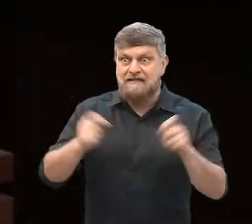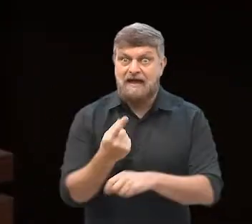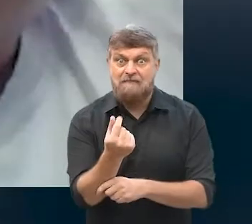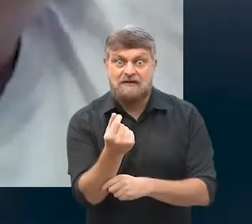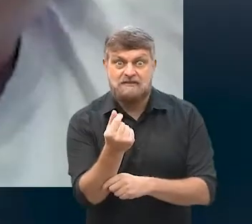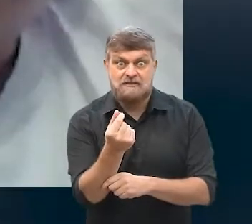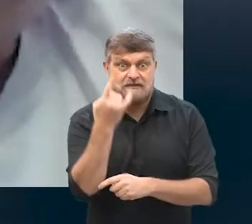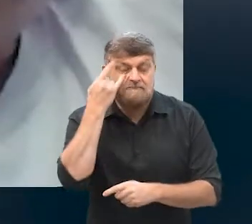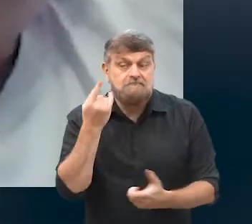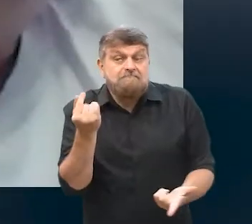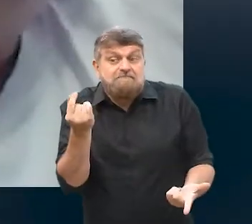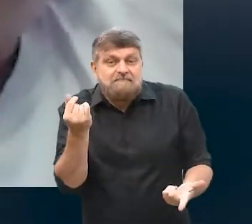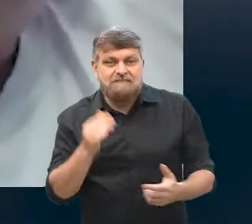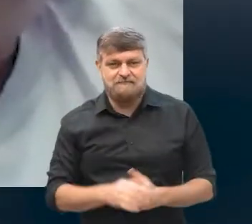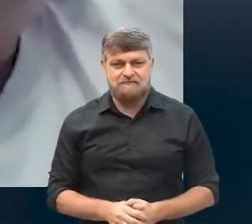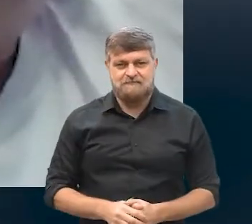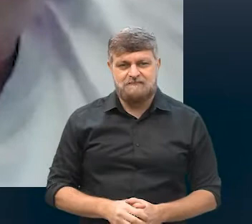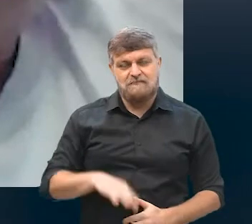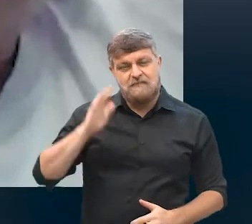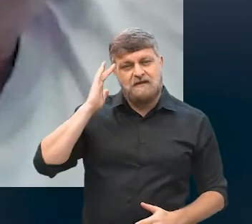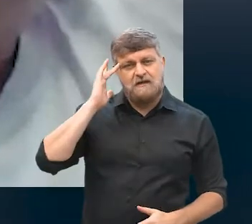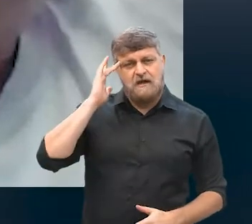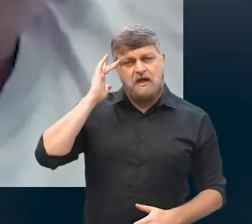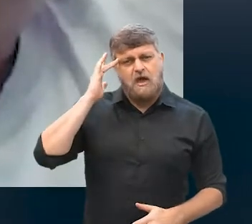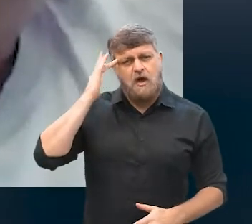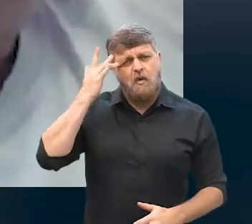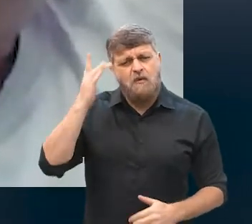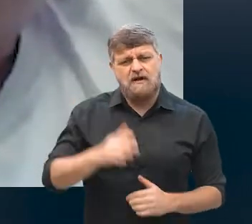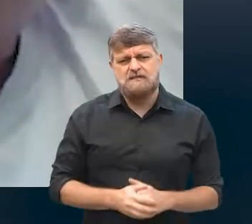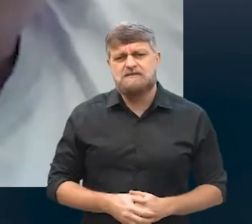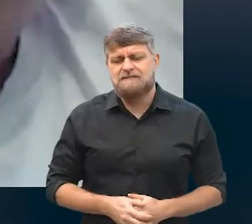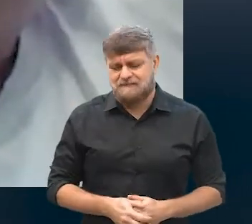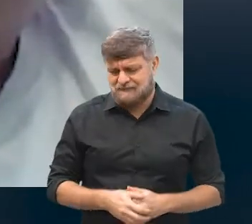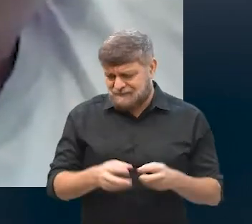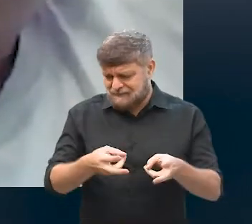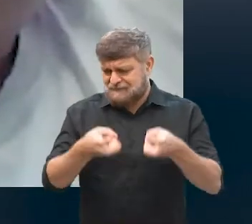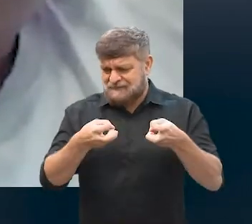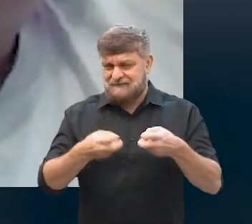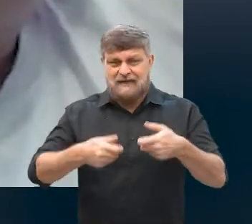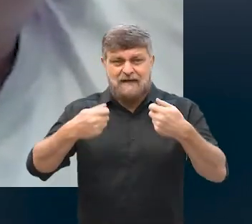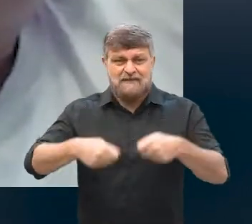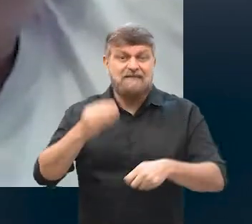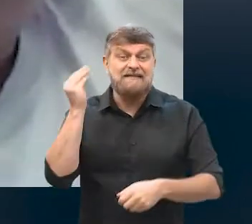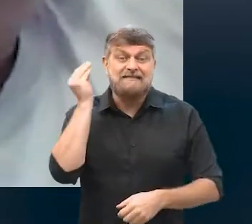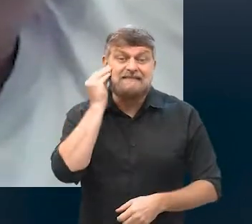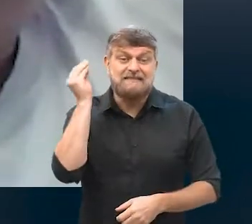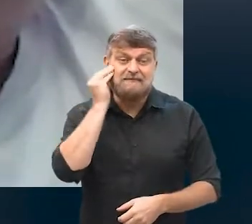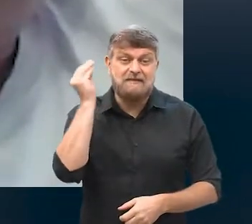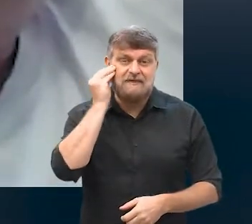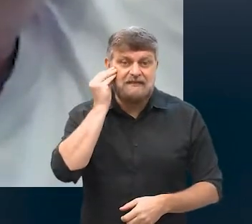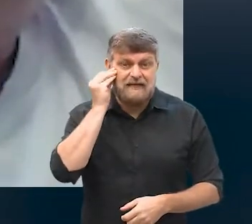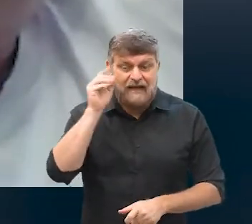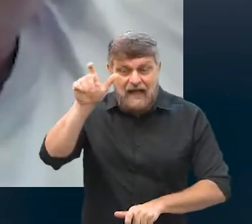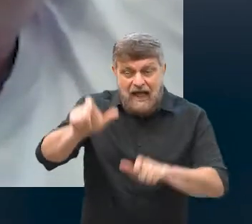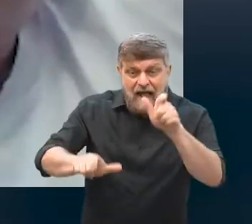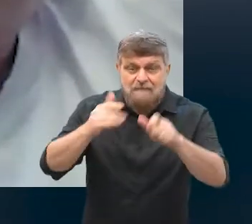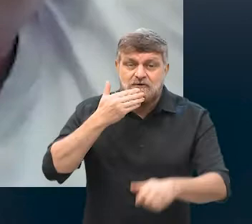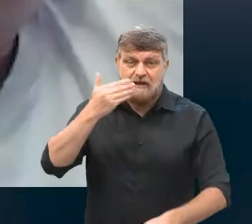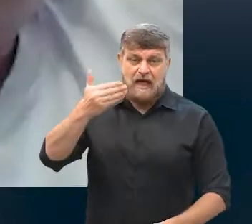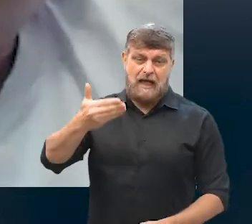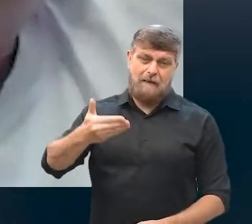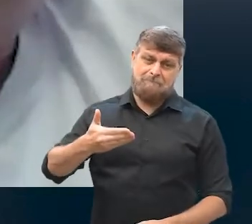negócio? Eu acho que foi um pouco a necessidade de experimentar uma coisa. Todo mundo pedia